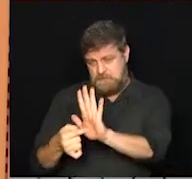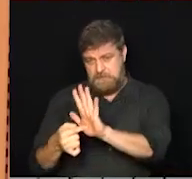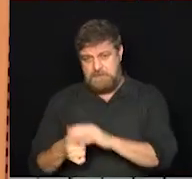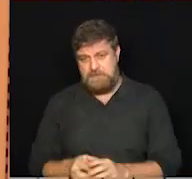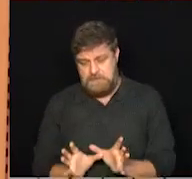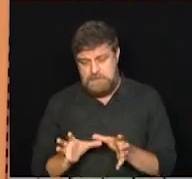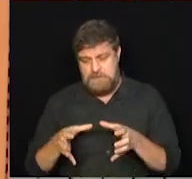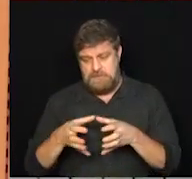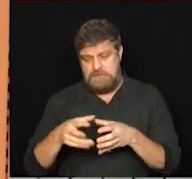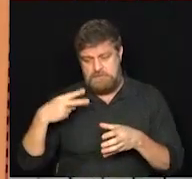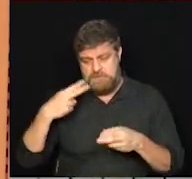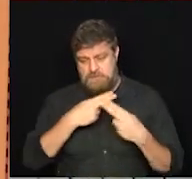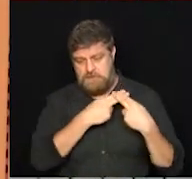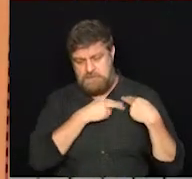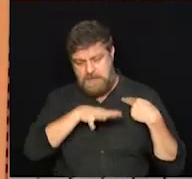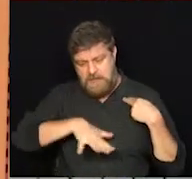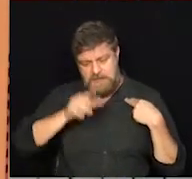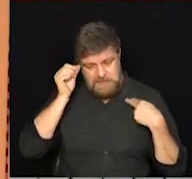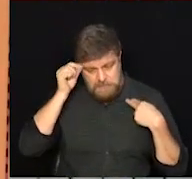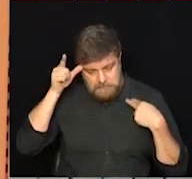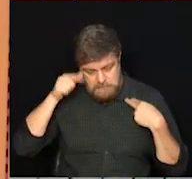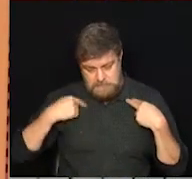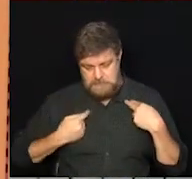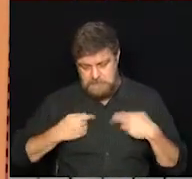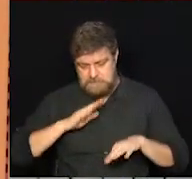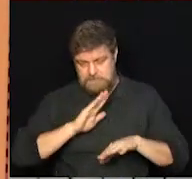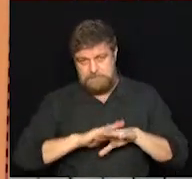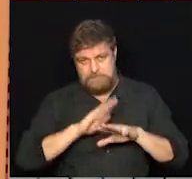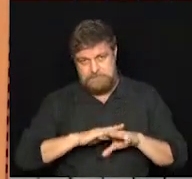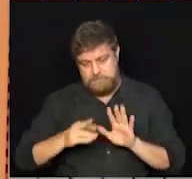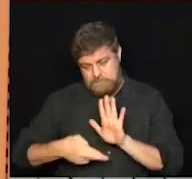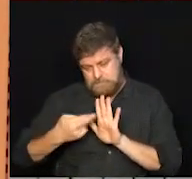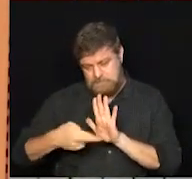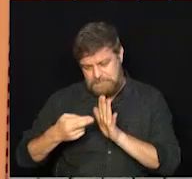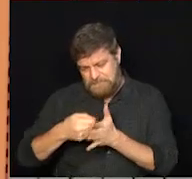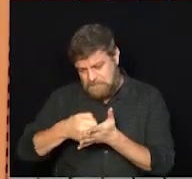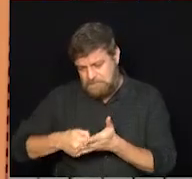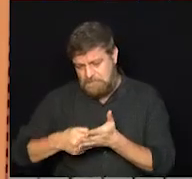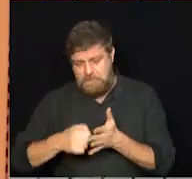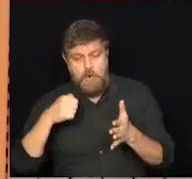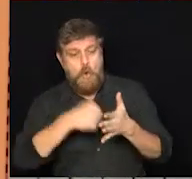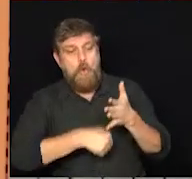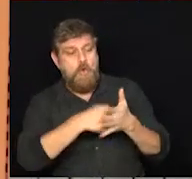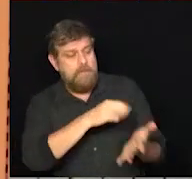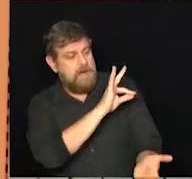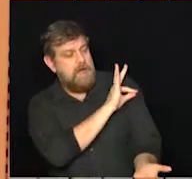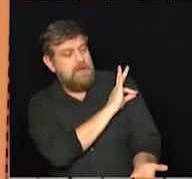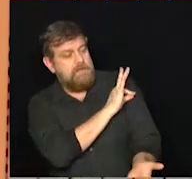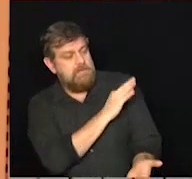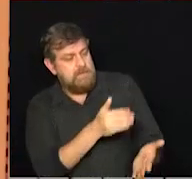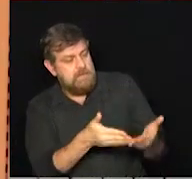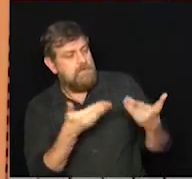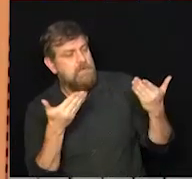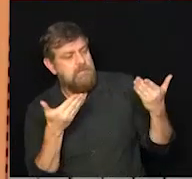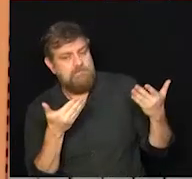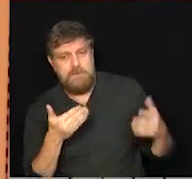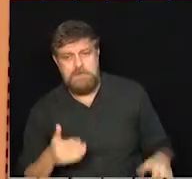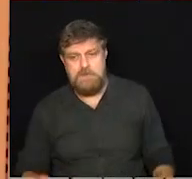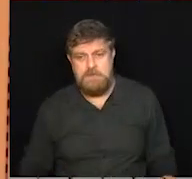essa comissão aqui deverá fazer as suas cobranças ao executivo Municipal